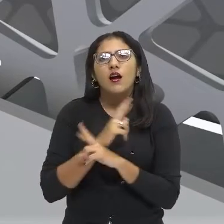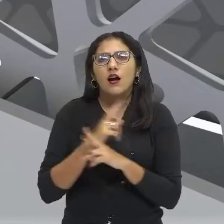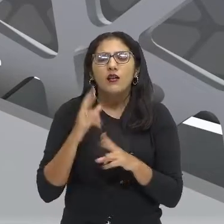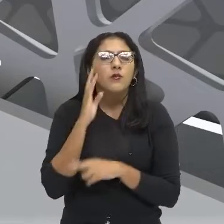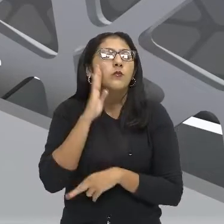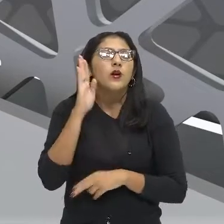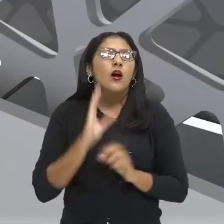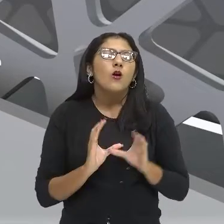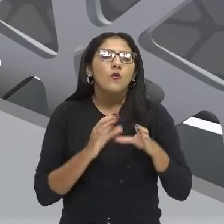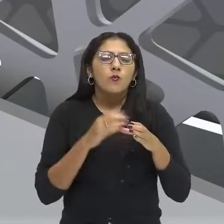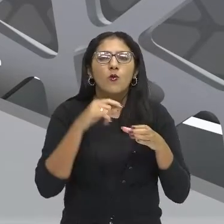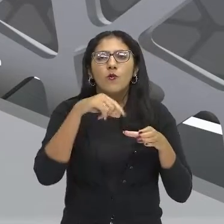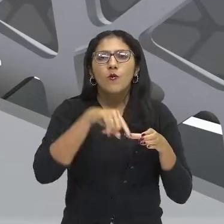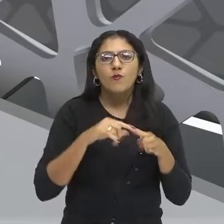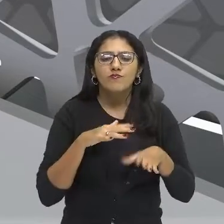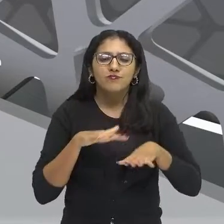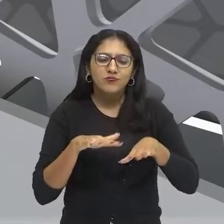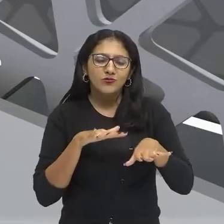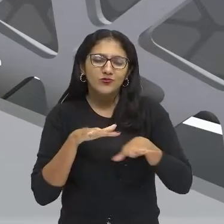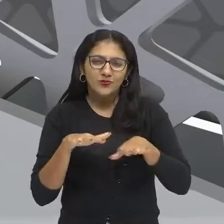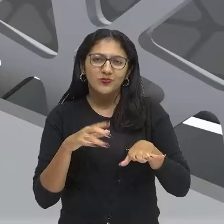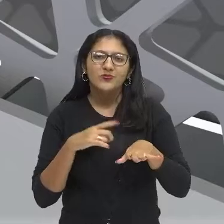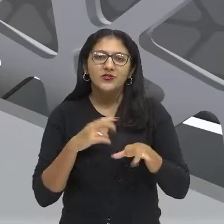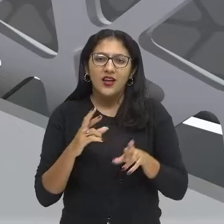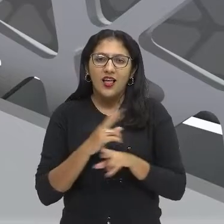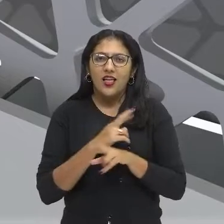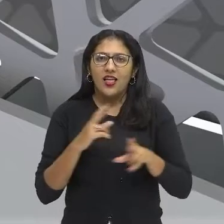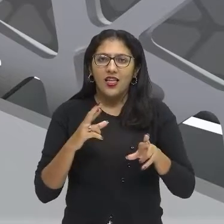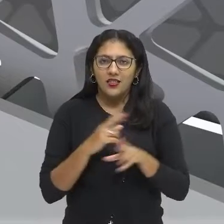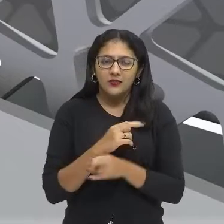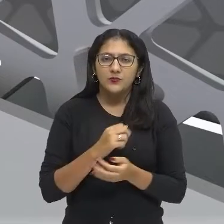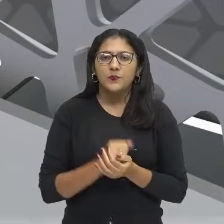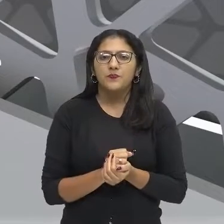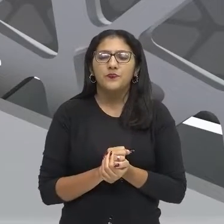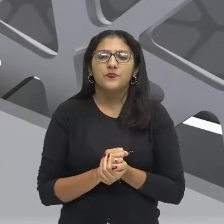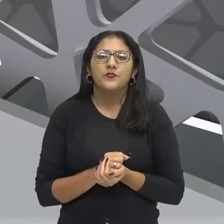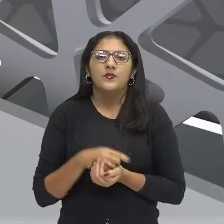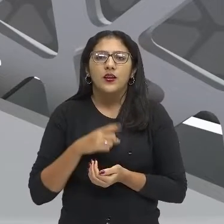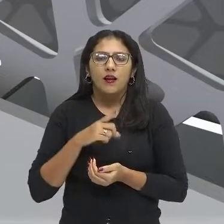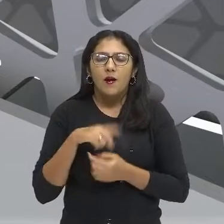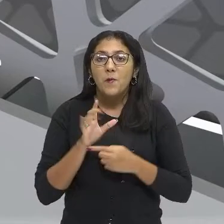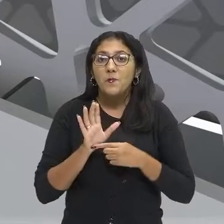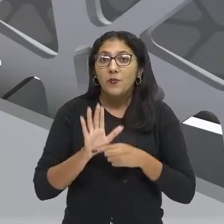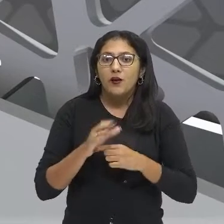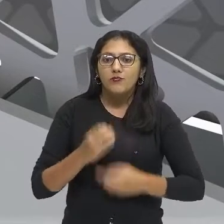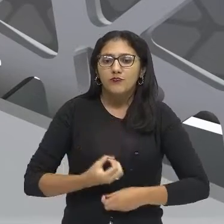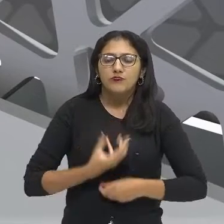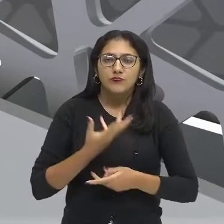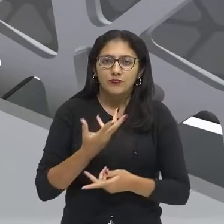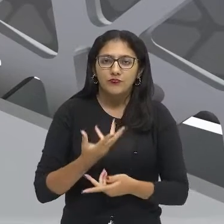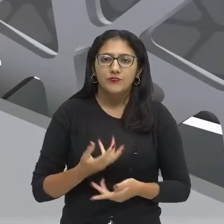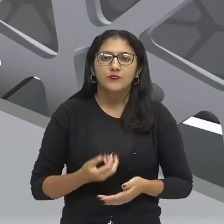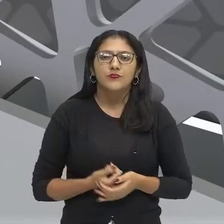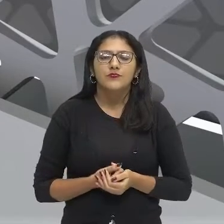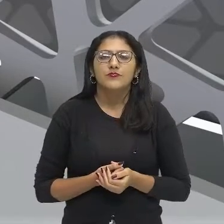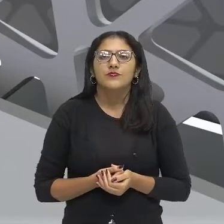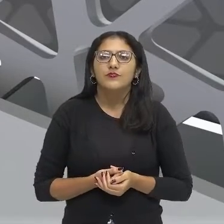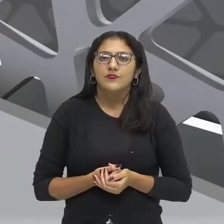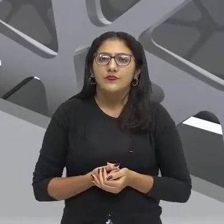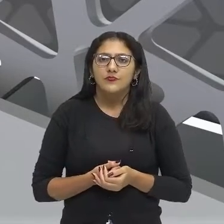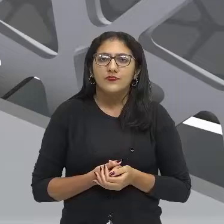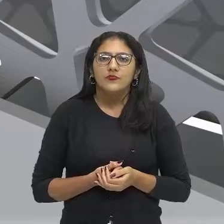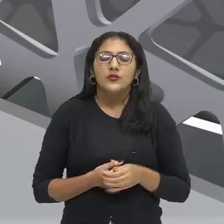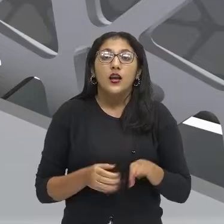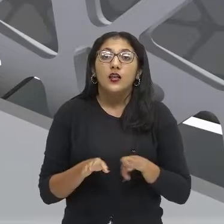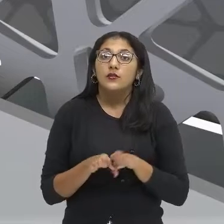esse conjunto de movimentos que é chamado de atividades rítmicas e expressivas. Também